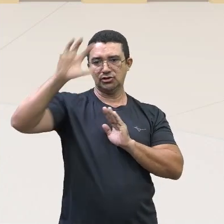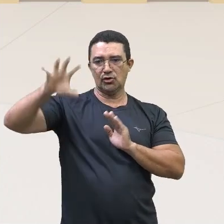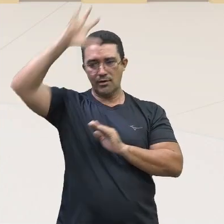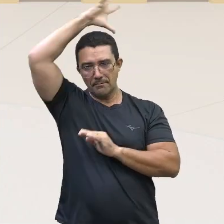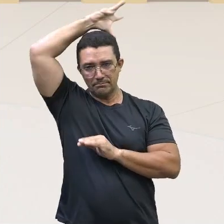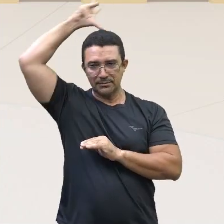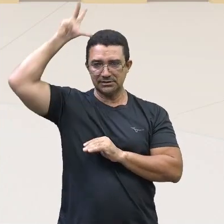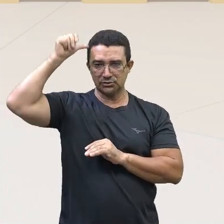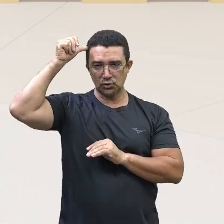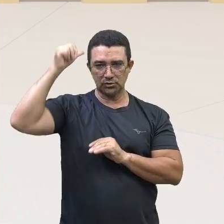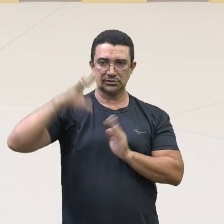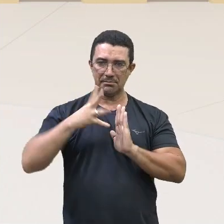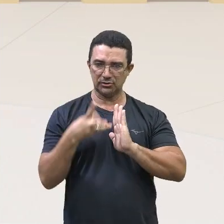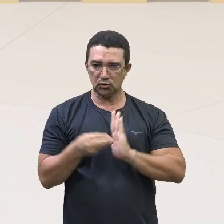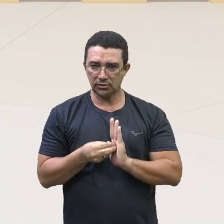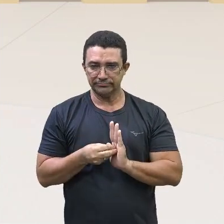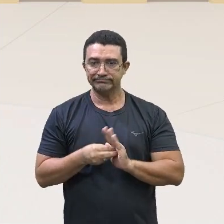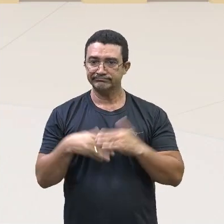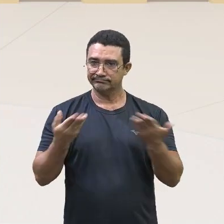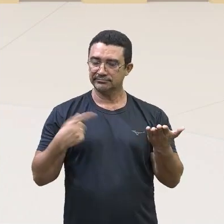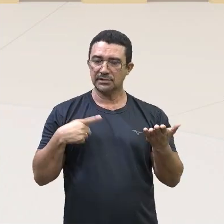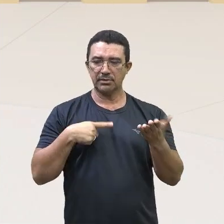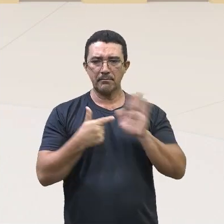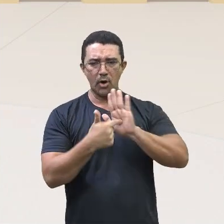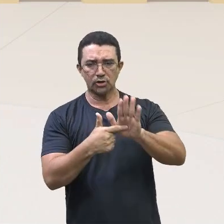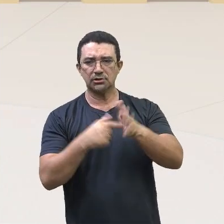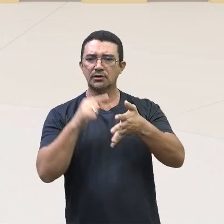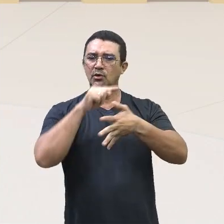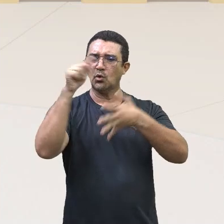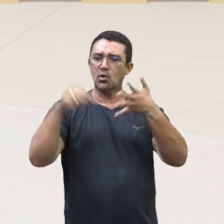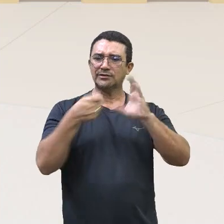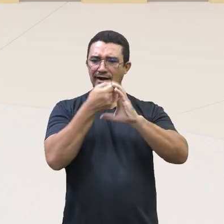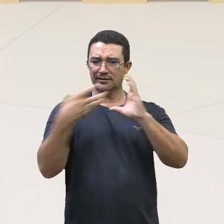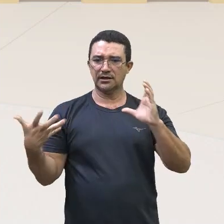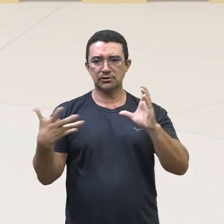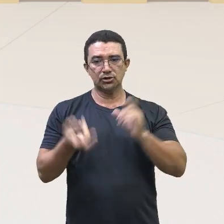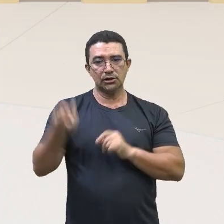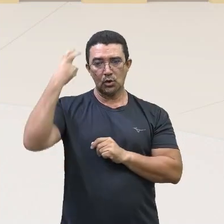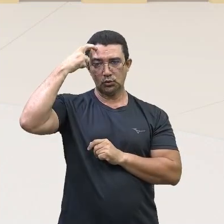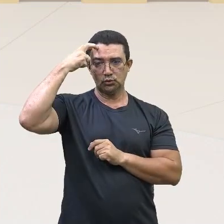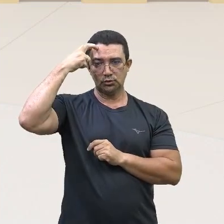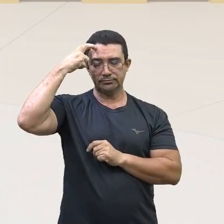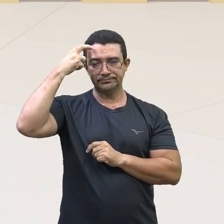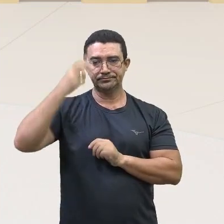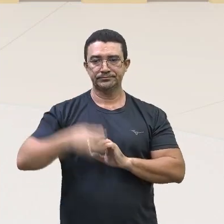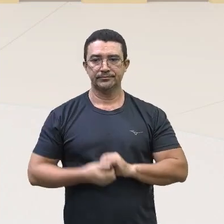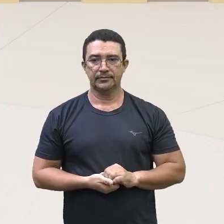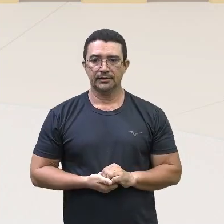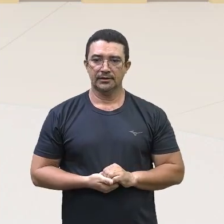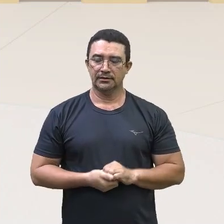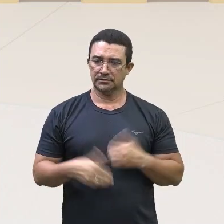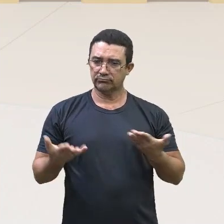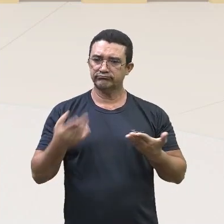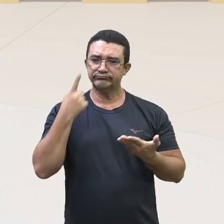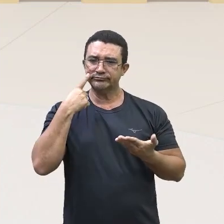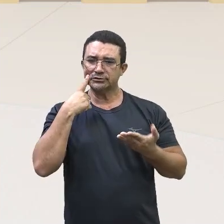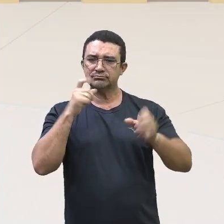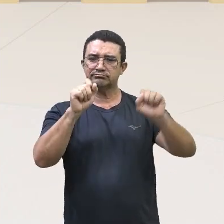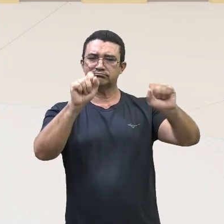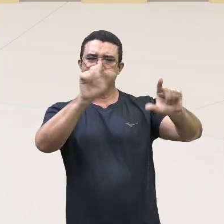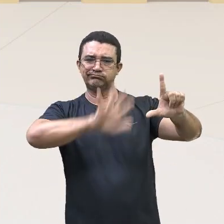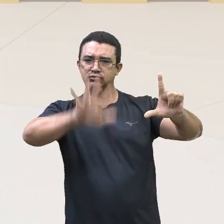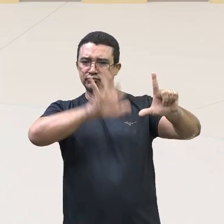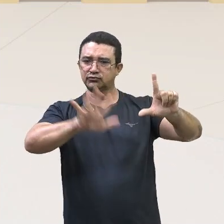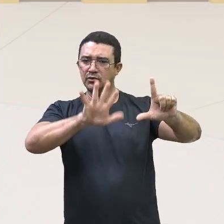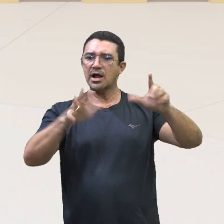ali, inclusive, falando outros aspectos da cultura também. Então, dentro aqui da nossa propaganda, nós vimos o quê? Uma apresentação de uma